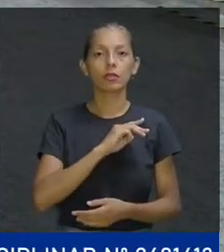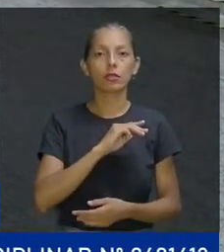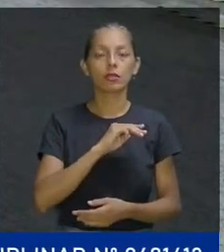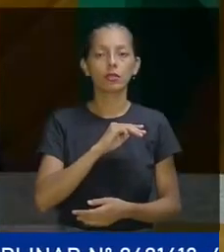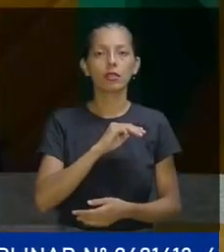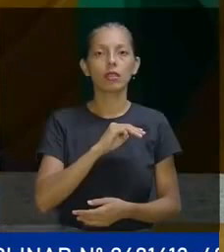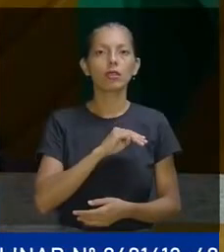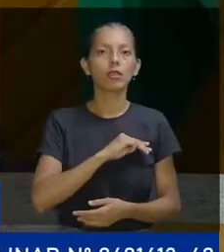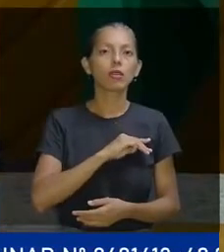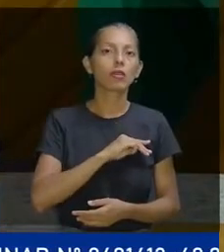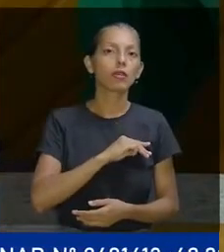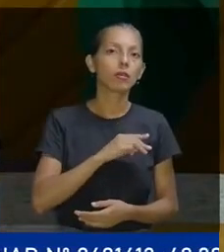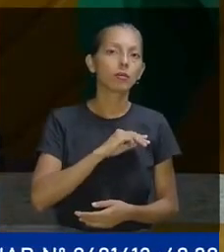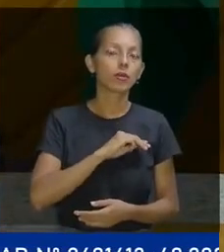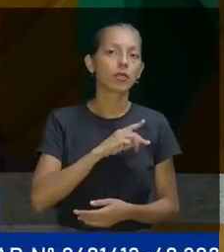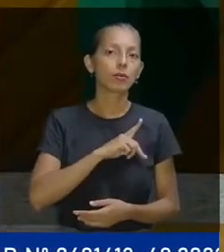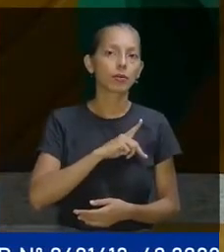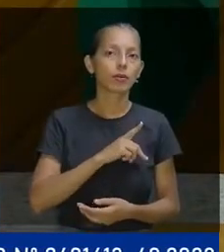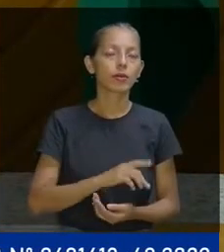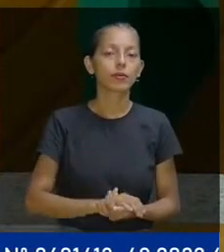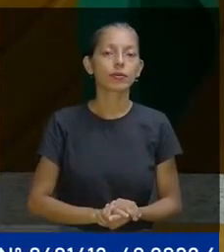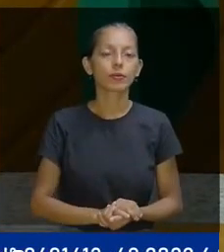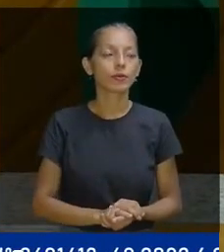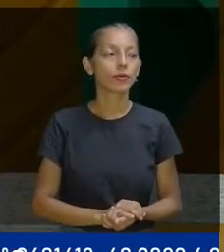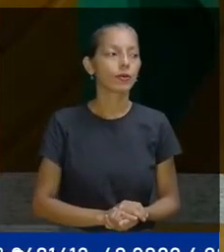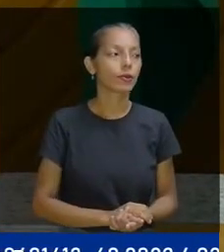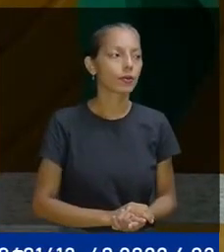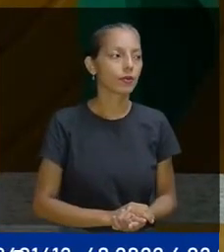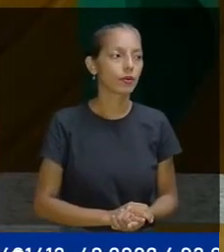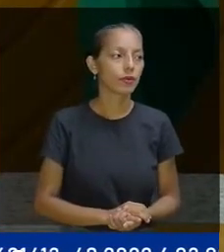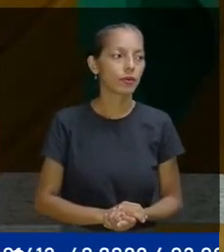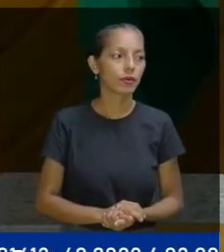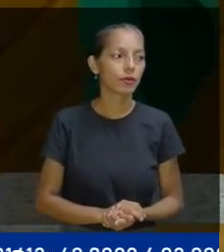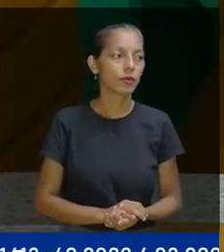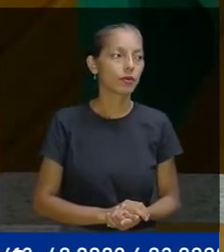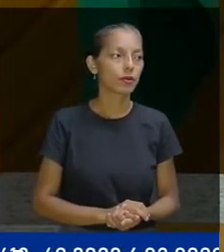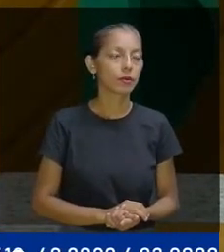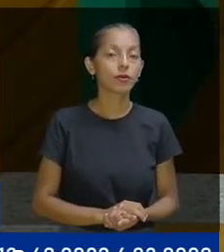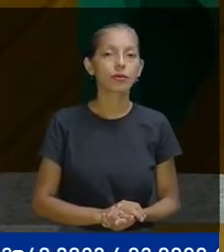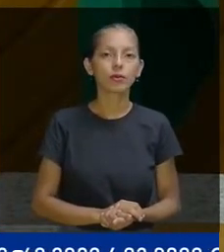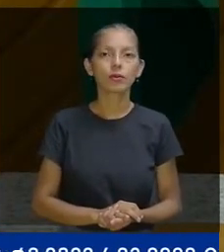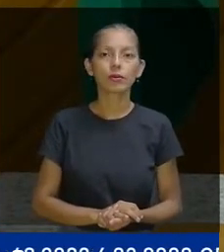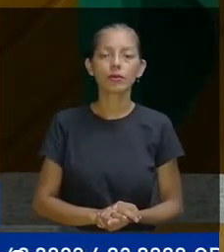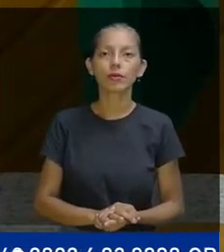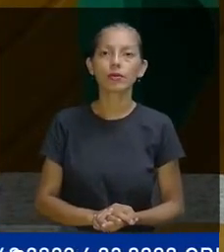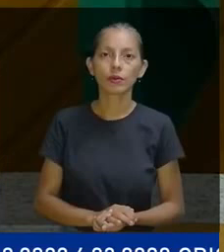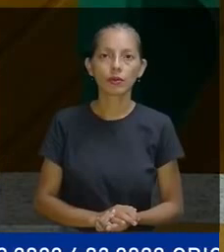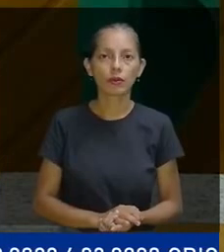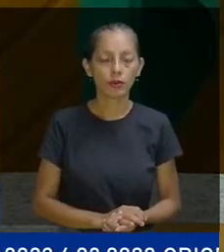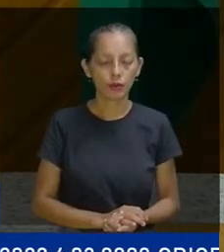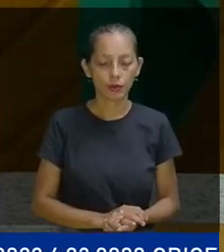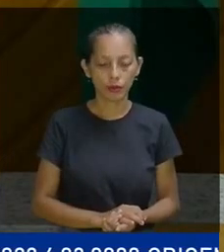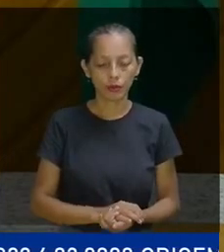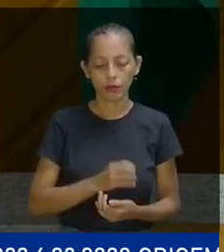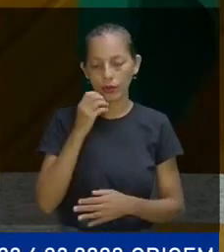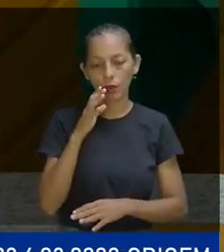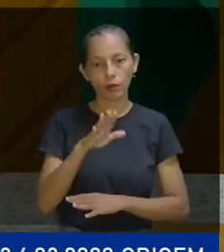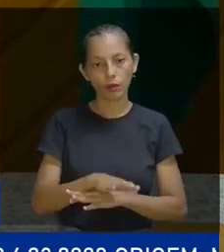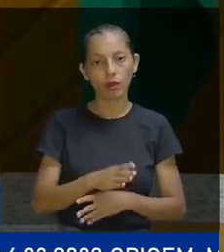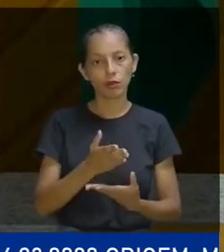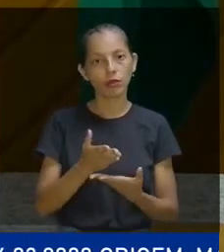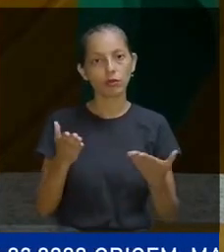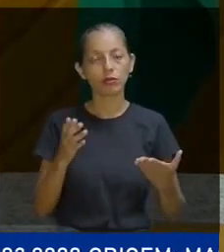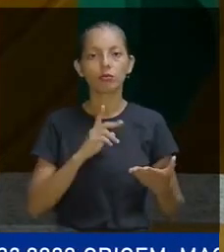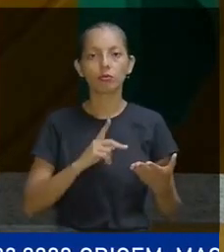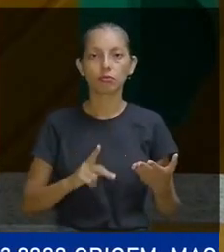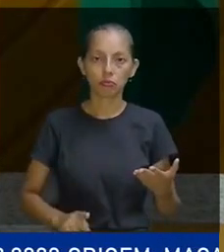Boa tarde, Vossa Excelência está com a palavra. Boa tarde, excelentíssimo senhor presidente, excelentíssimo senhor relator, excelentíssimos julgadores. Foco